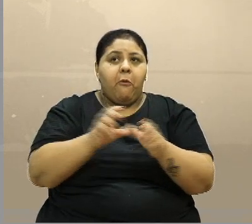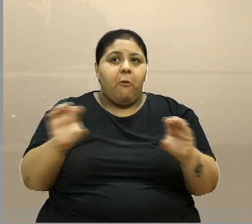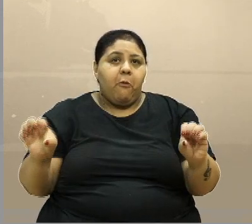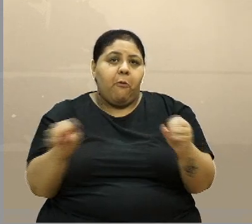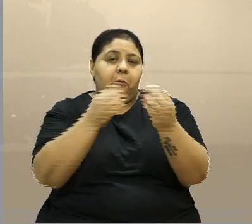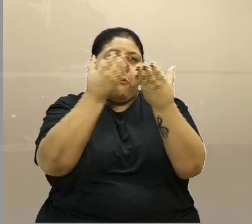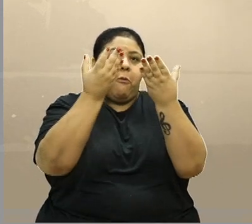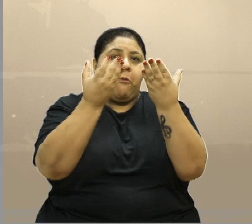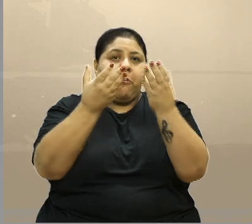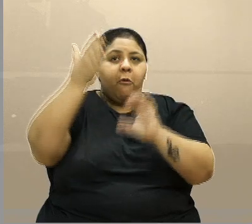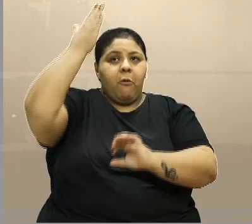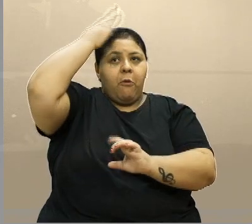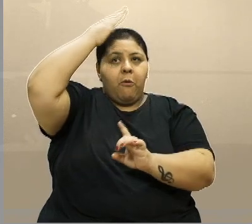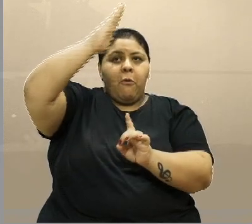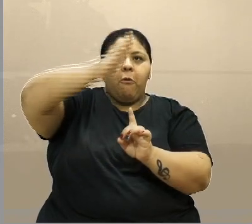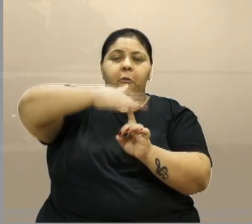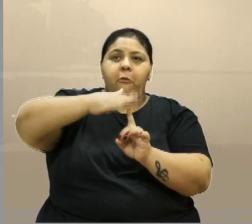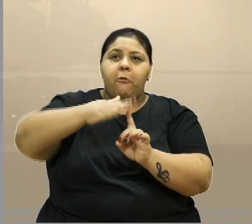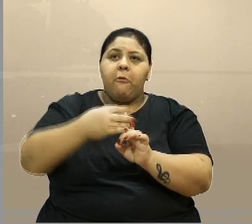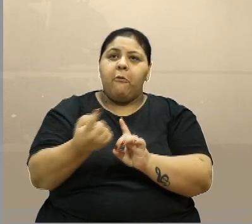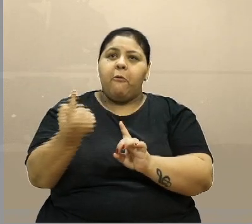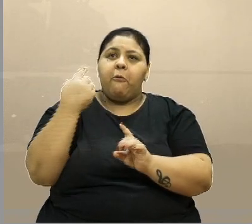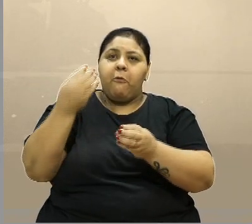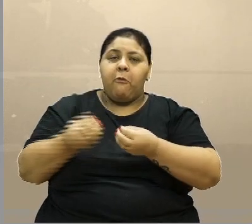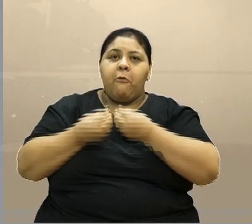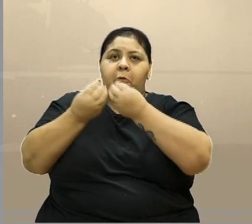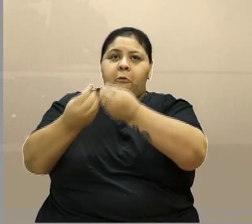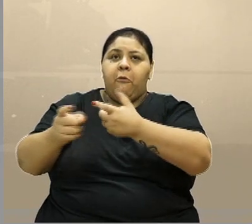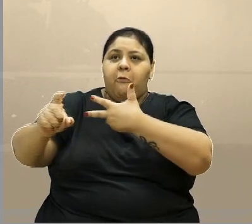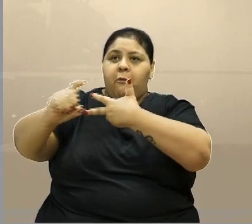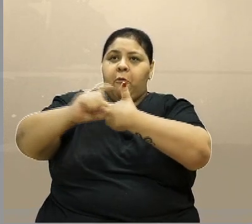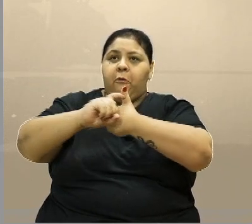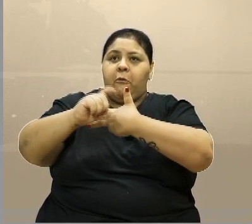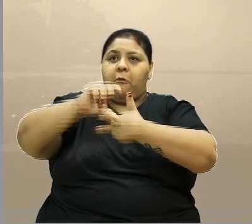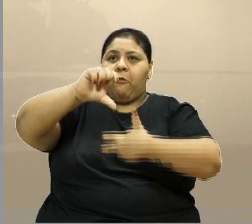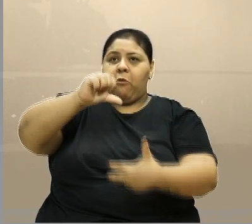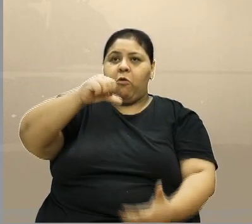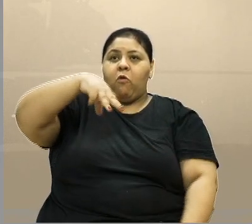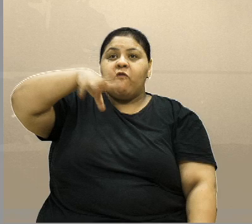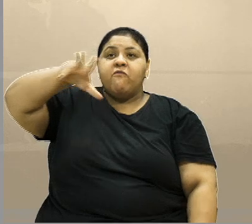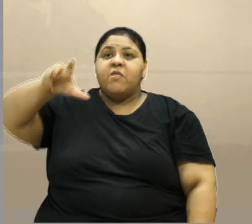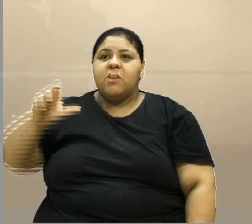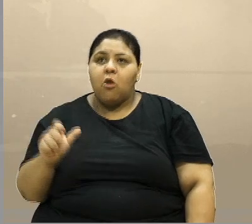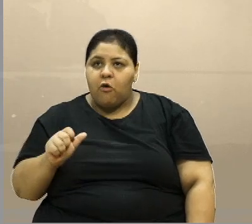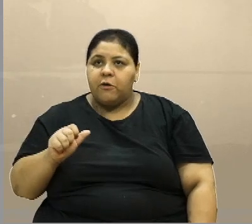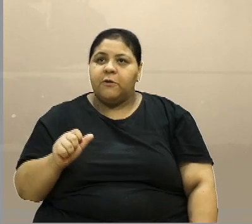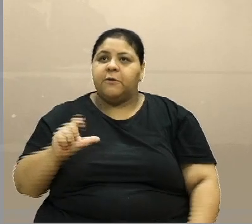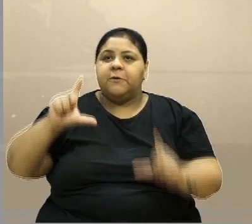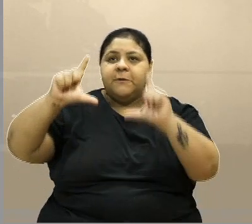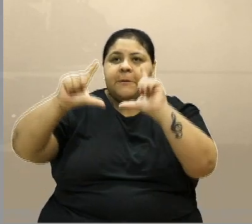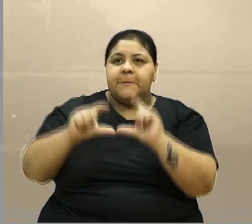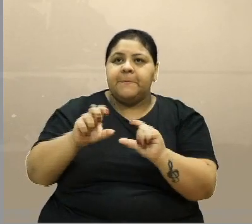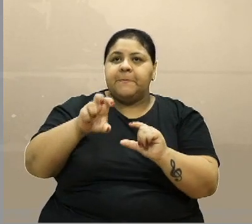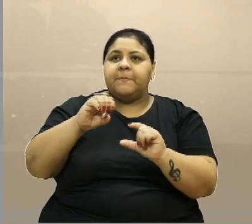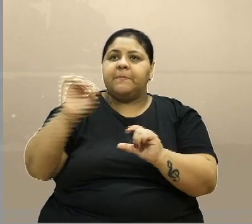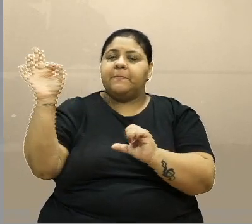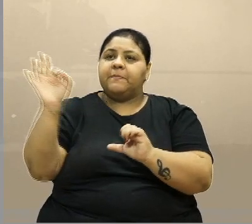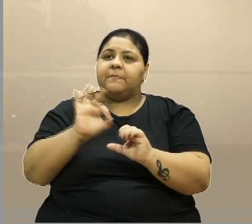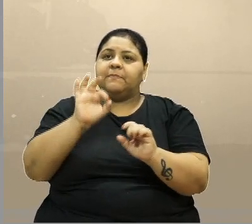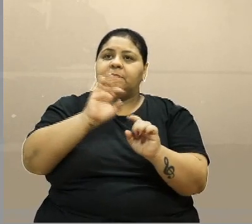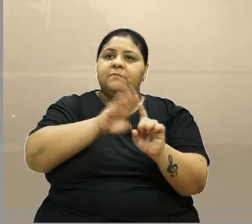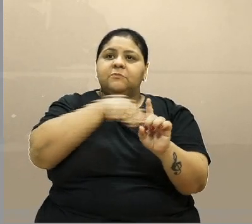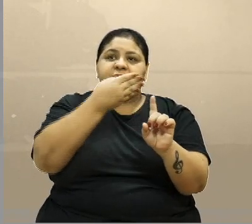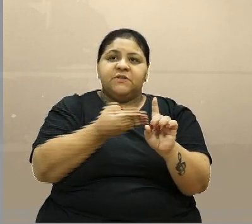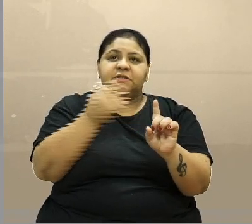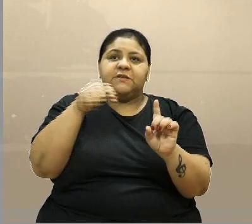nacional em Curitiba. Naquele momento, devolvemos ao Executivo R$9.600.000, reduzimos em 50% as homenagens aqui